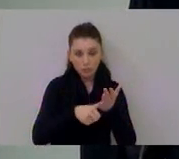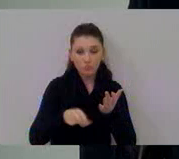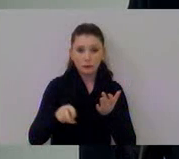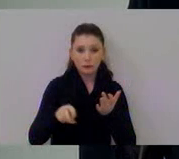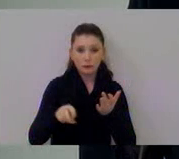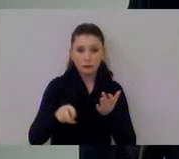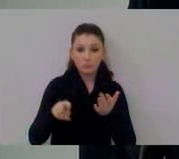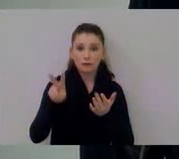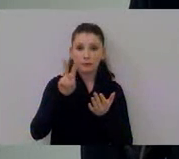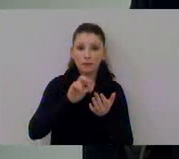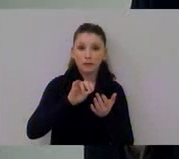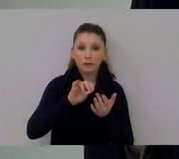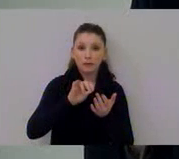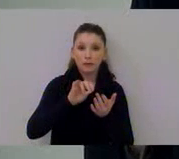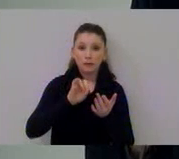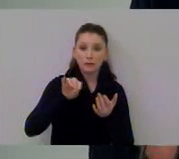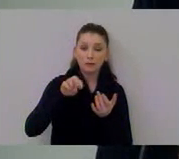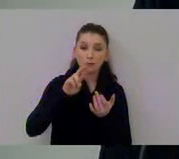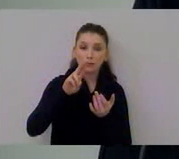em relação também